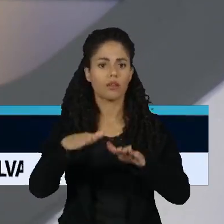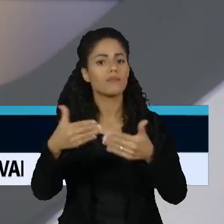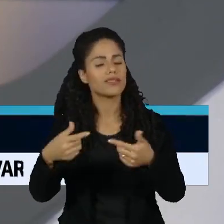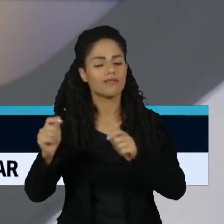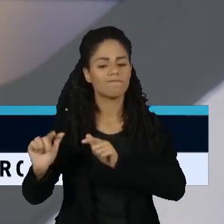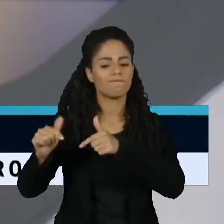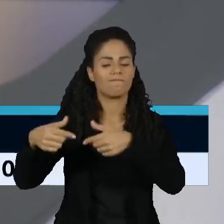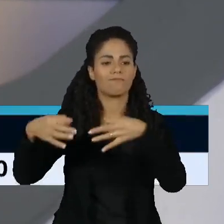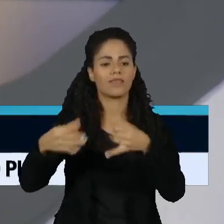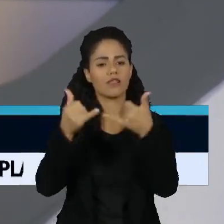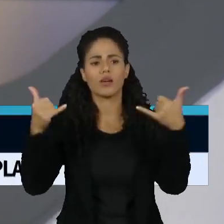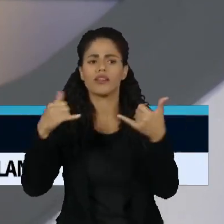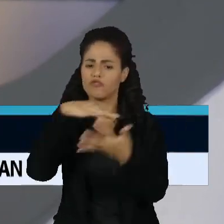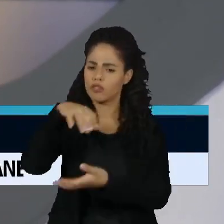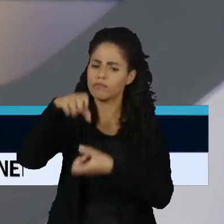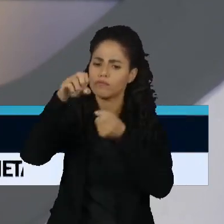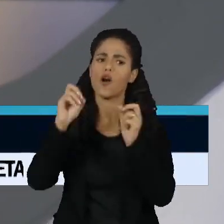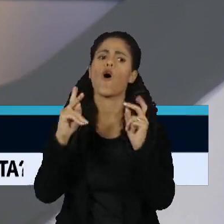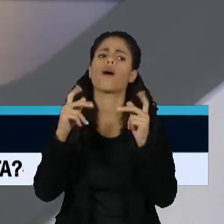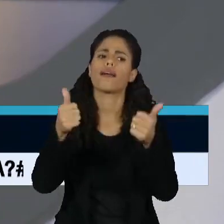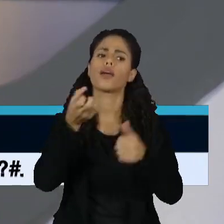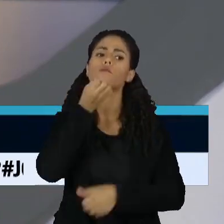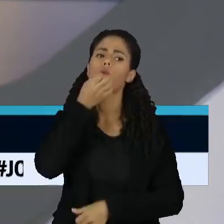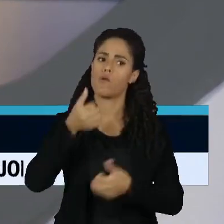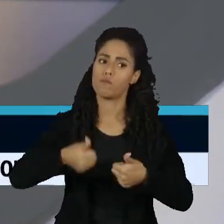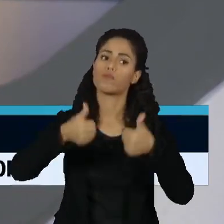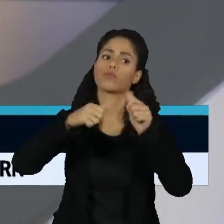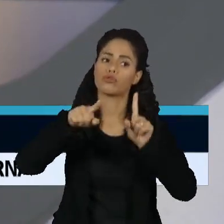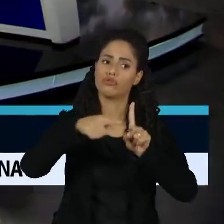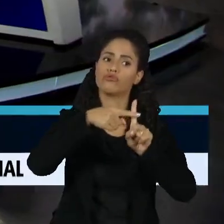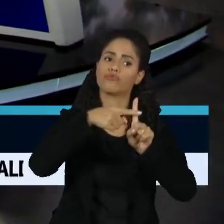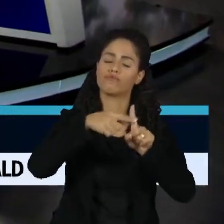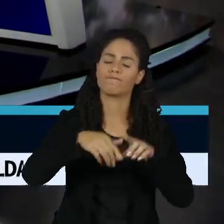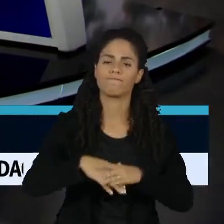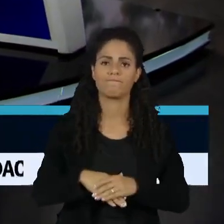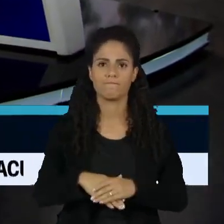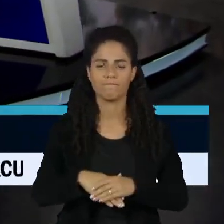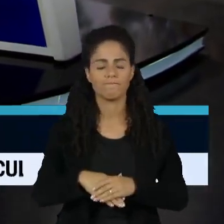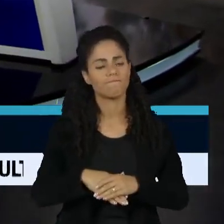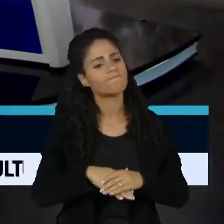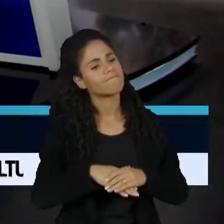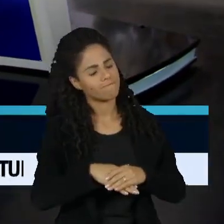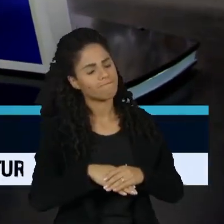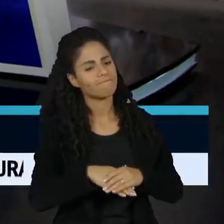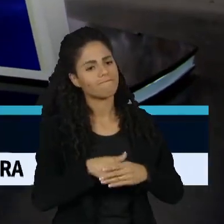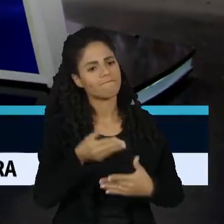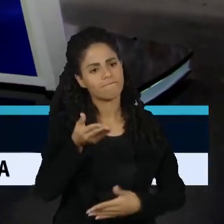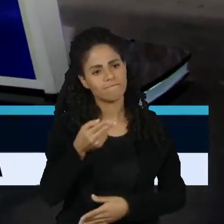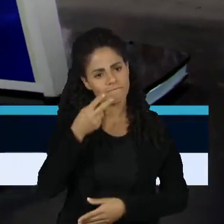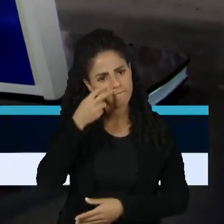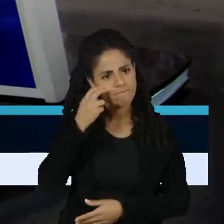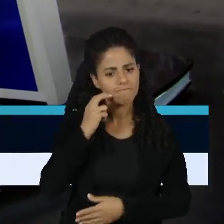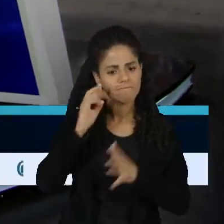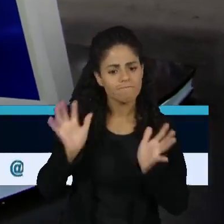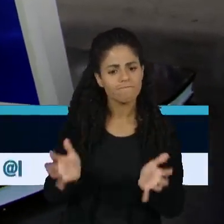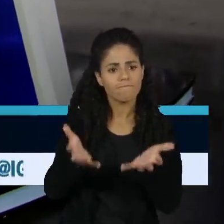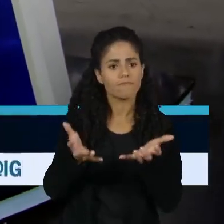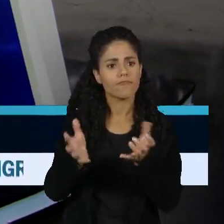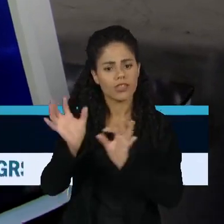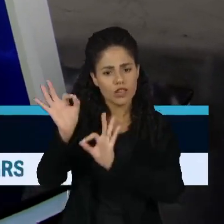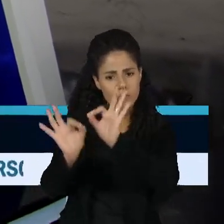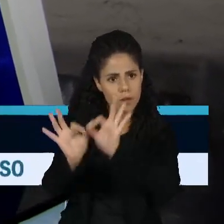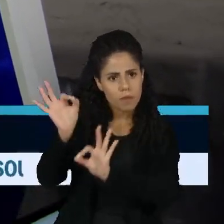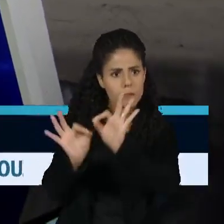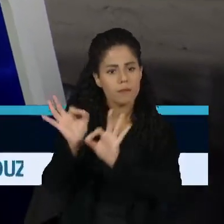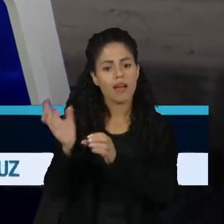energia renovável, acho que ainda é uma exceção positiva. João, na sua opinião, o que mais impulsionou a retomada dos planos de